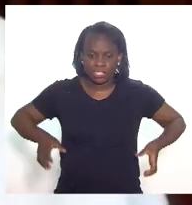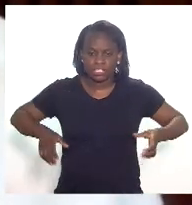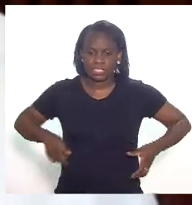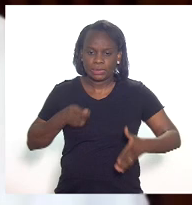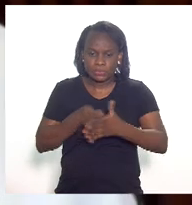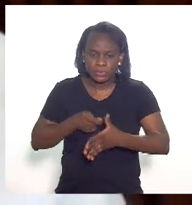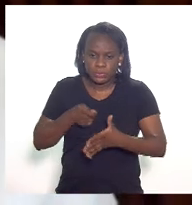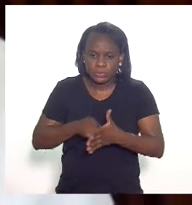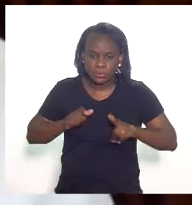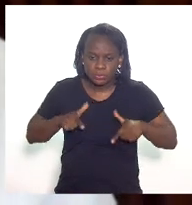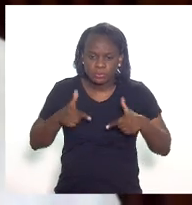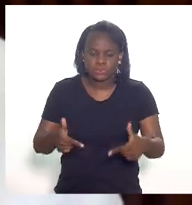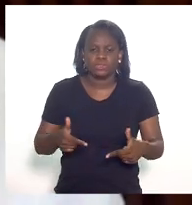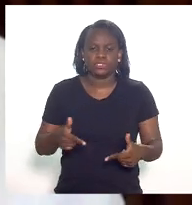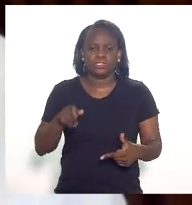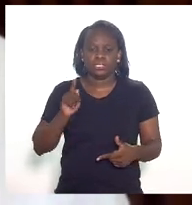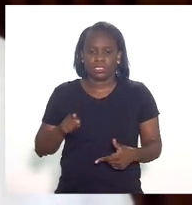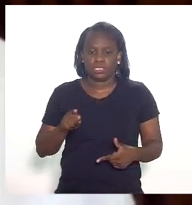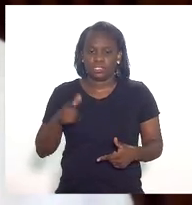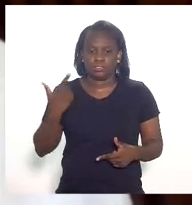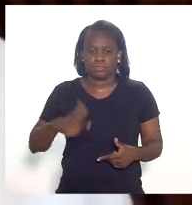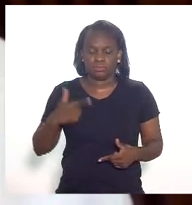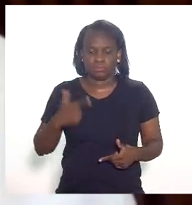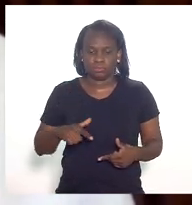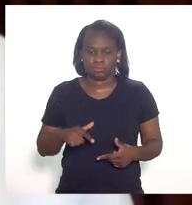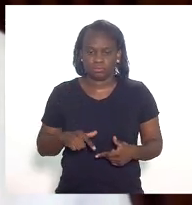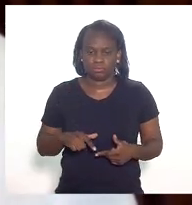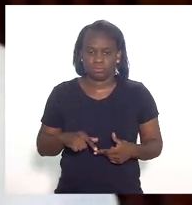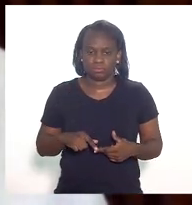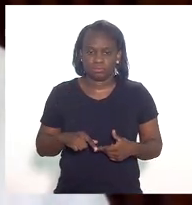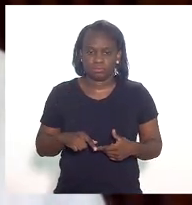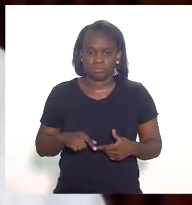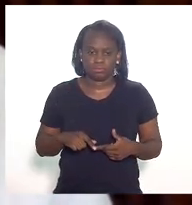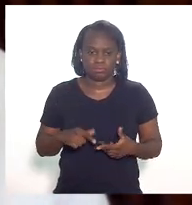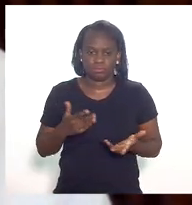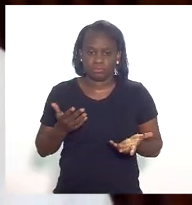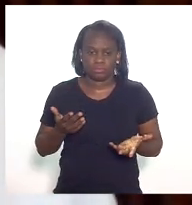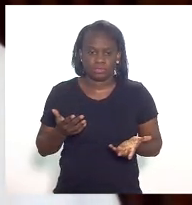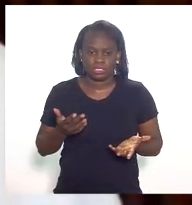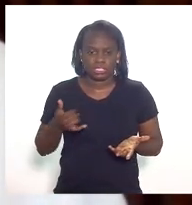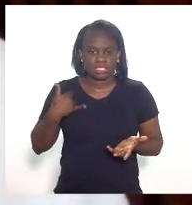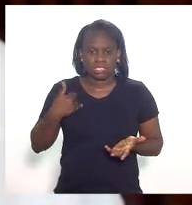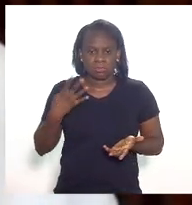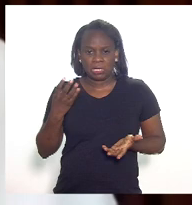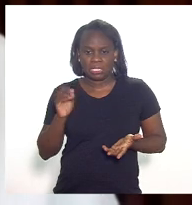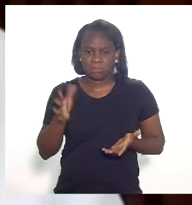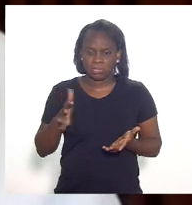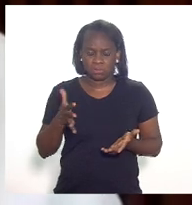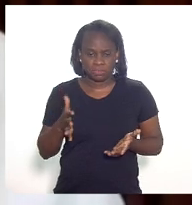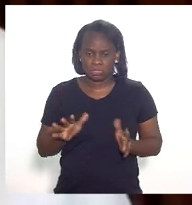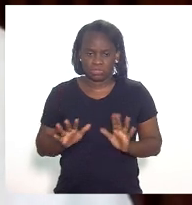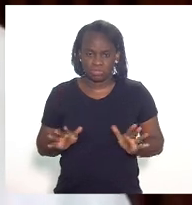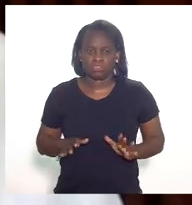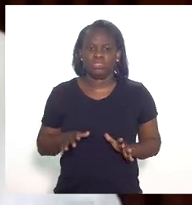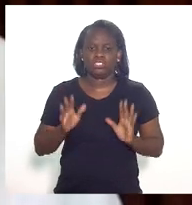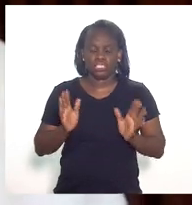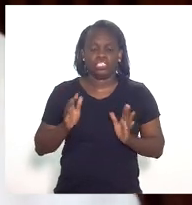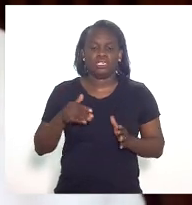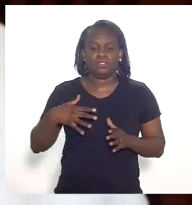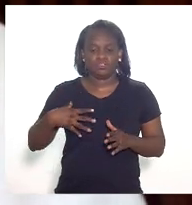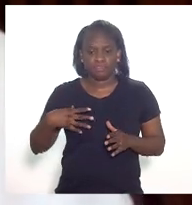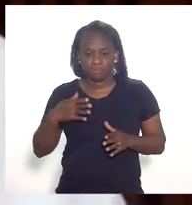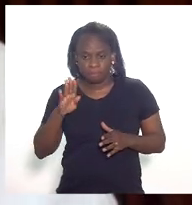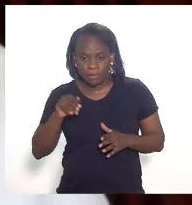militante. Ela não tinha, salvo engano, um pouco mais de 40 anos. Já era mãe e